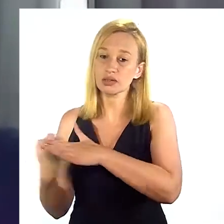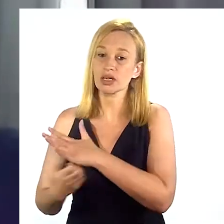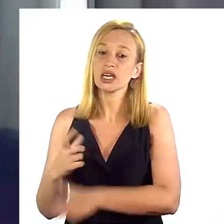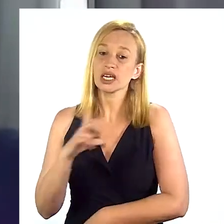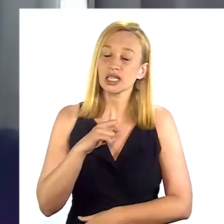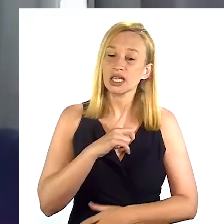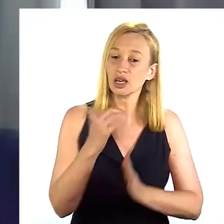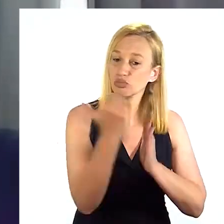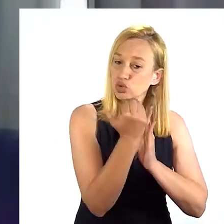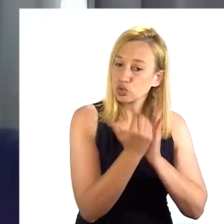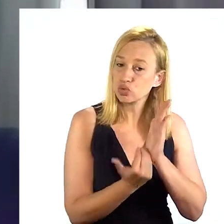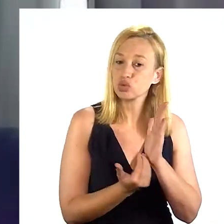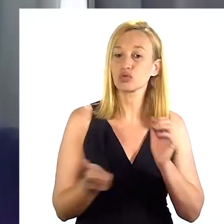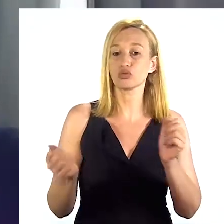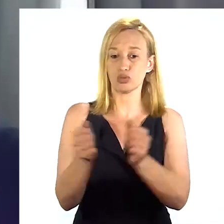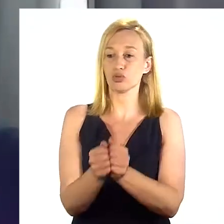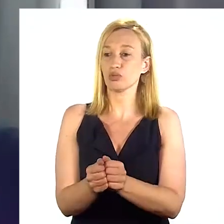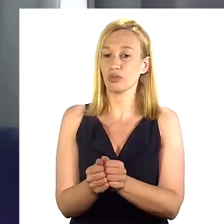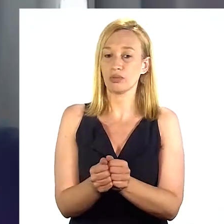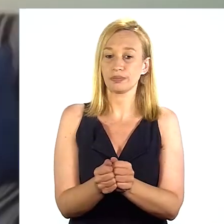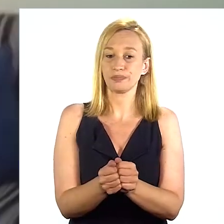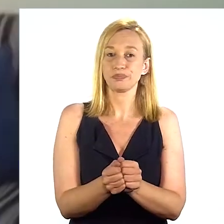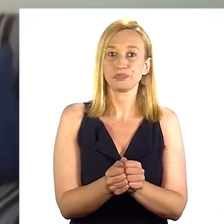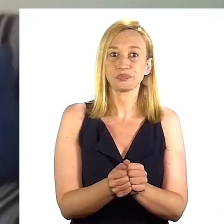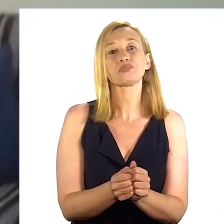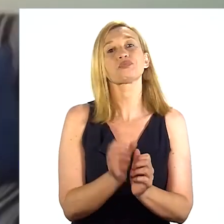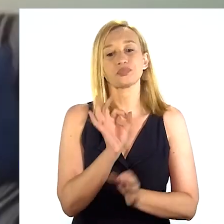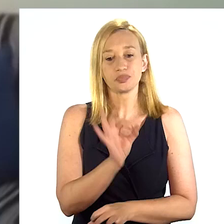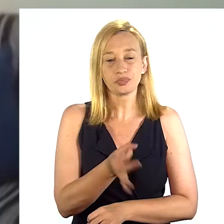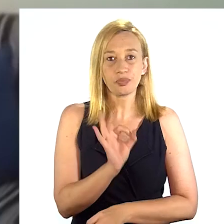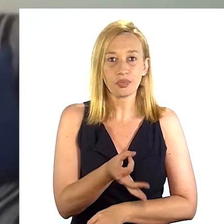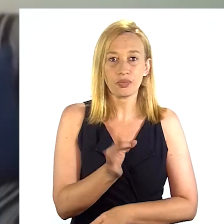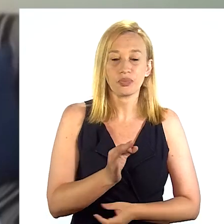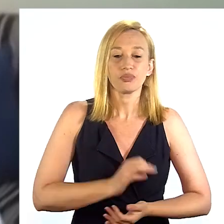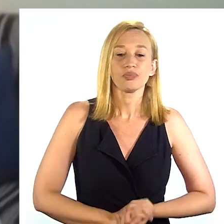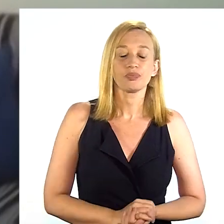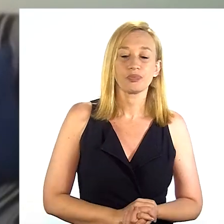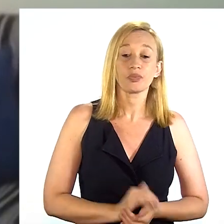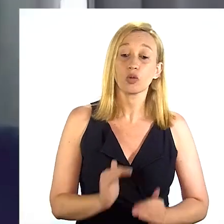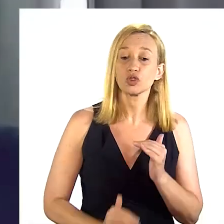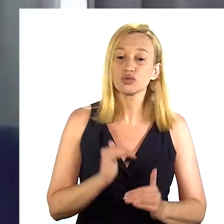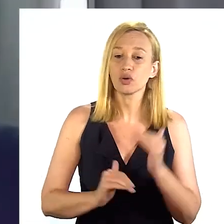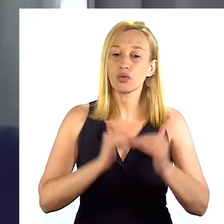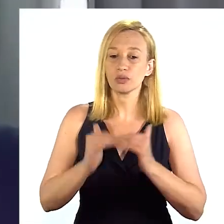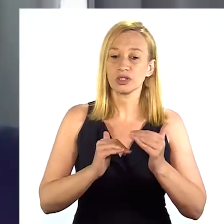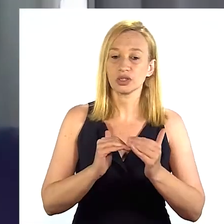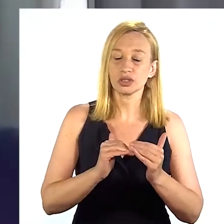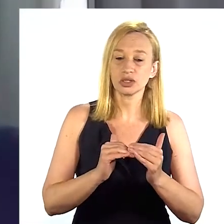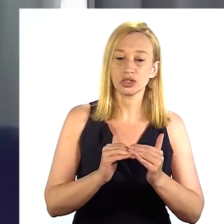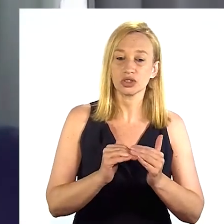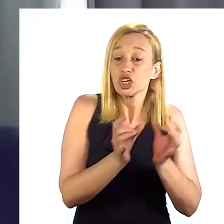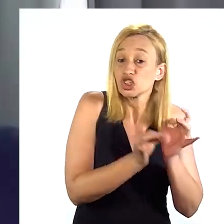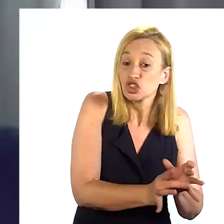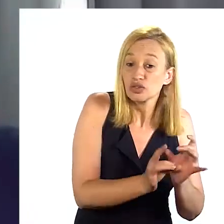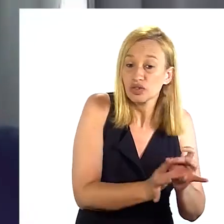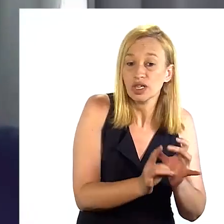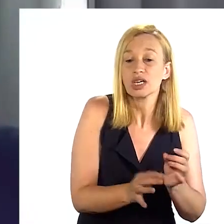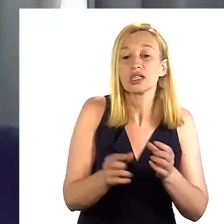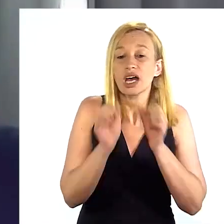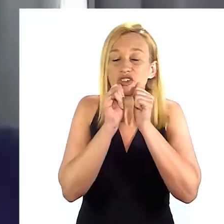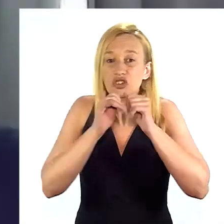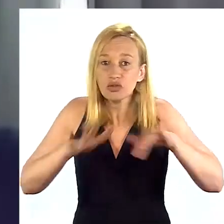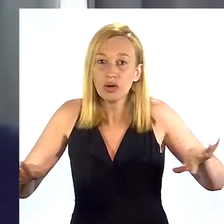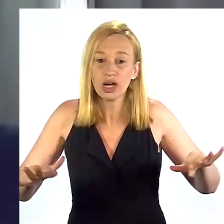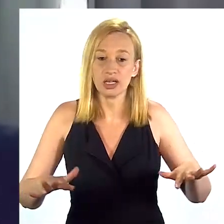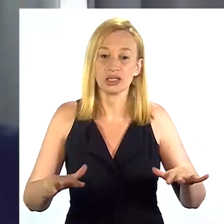seja colocado um item para as concessões, exatamente o fomento, o desenvolvimento de fornecedores locais,